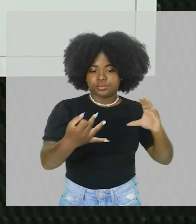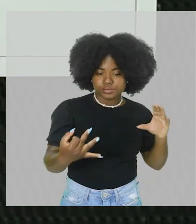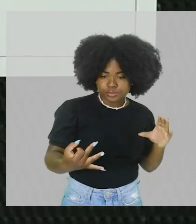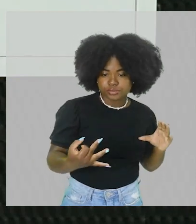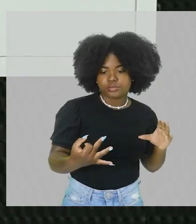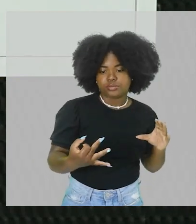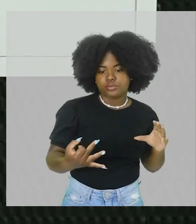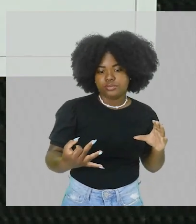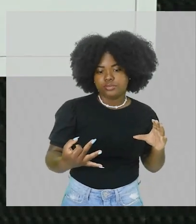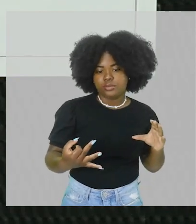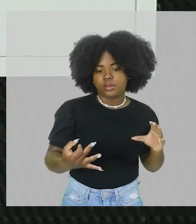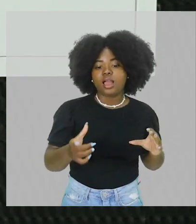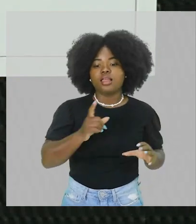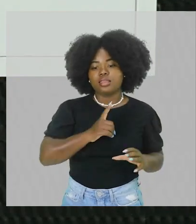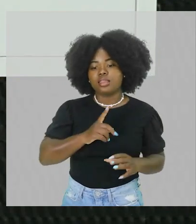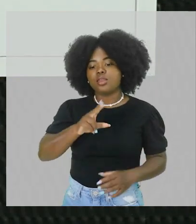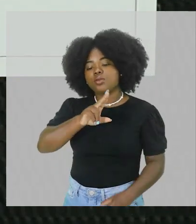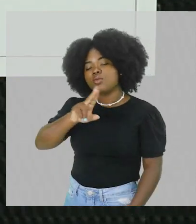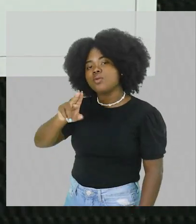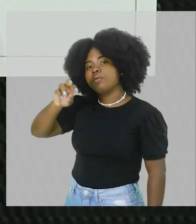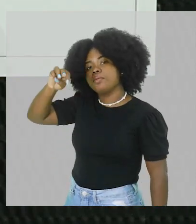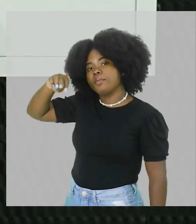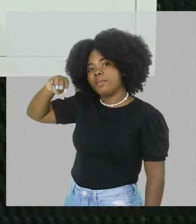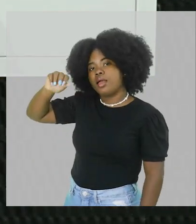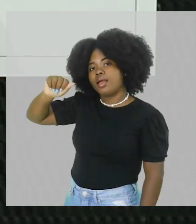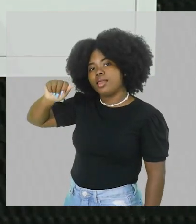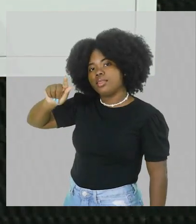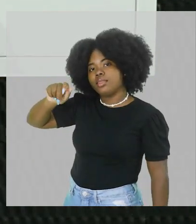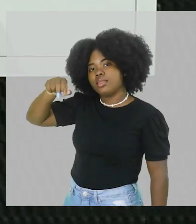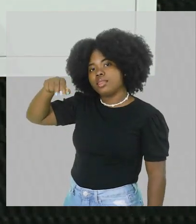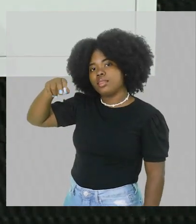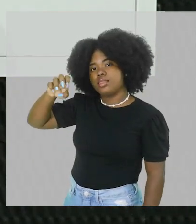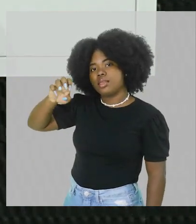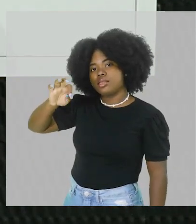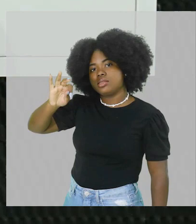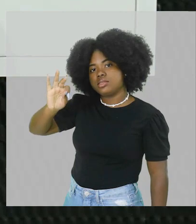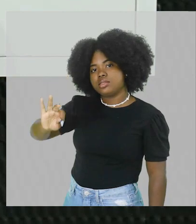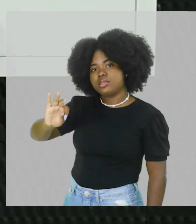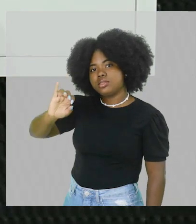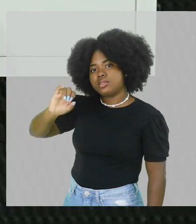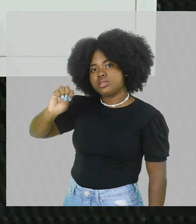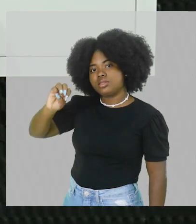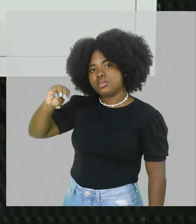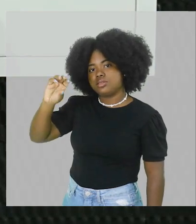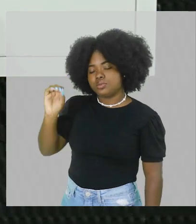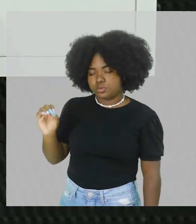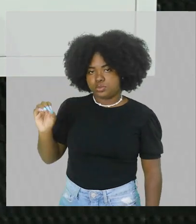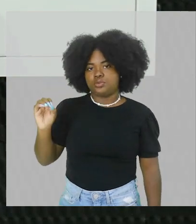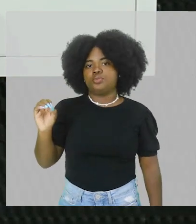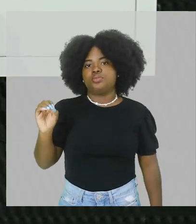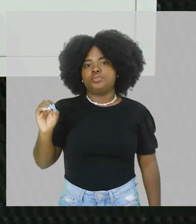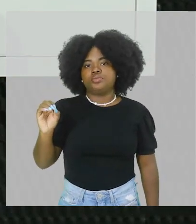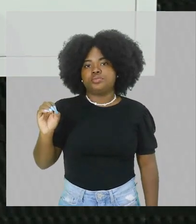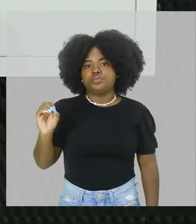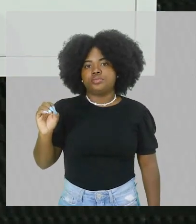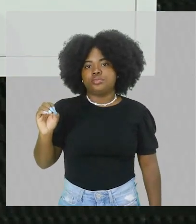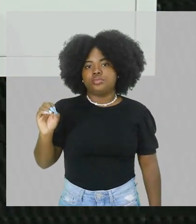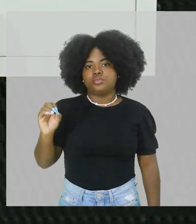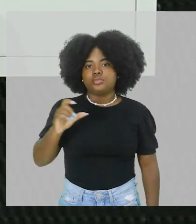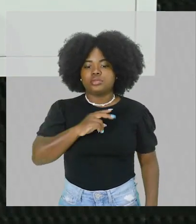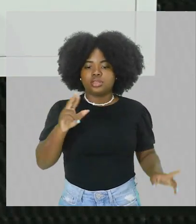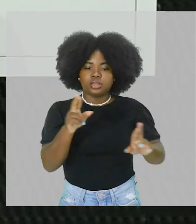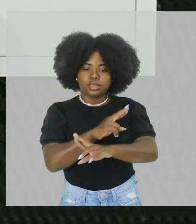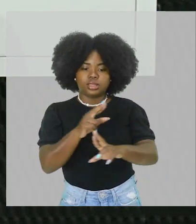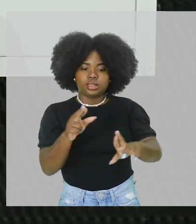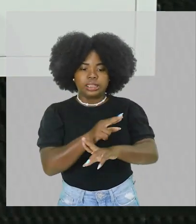nós chamamos de magnetismo, né? Então esse nome ele vem, o nome magnetismo ele faz uma alusão lá ao